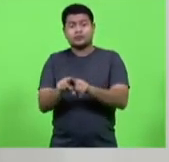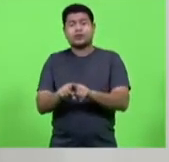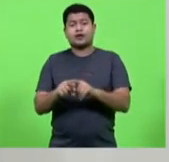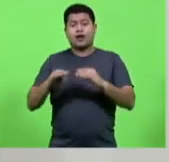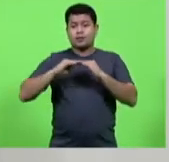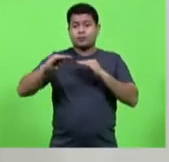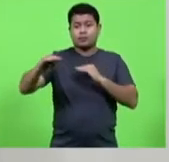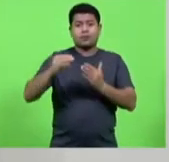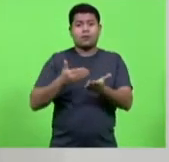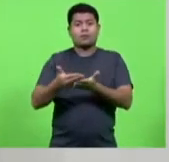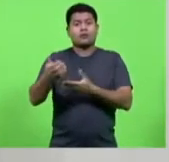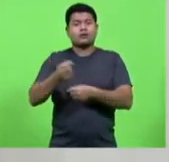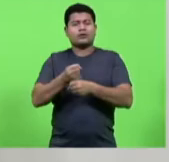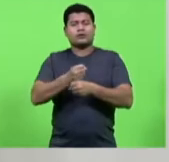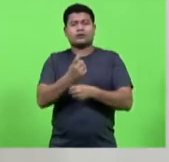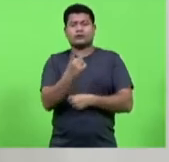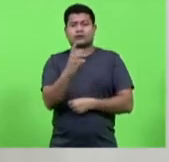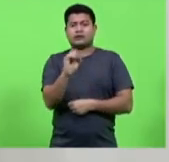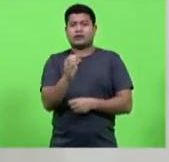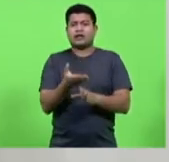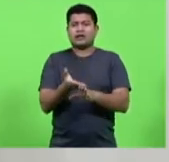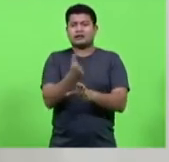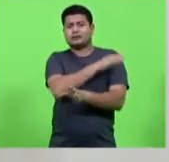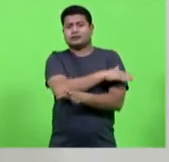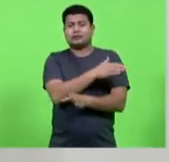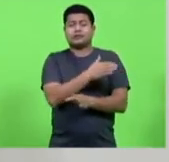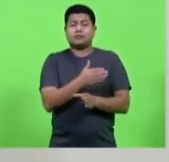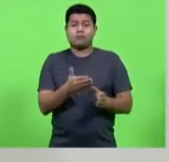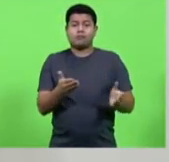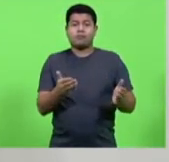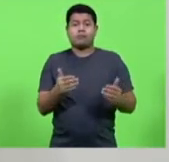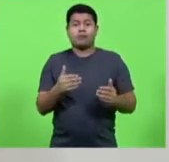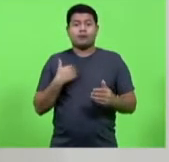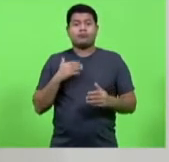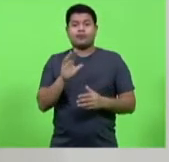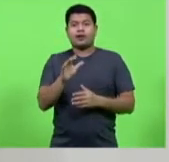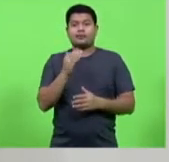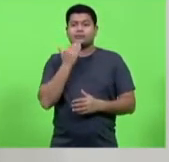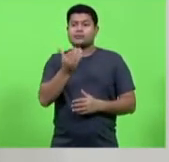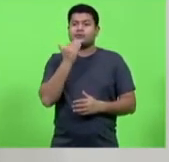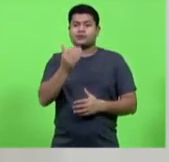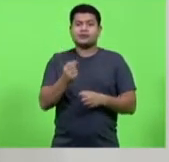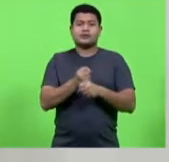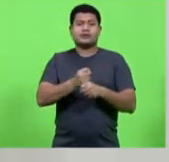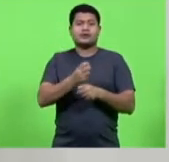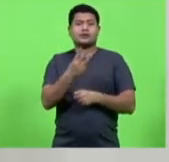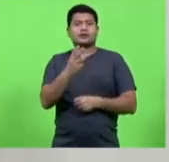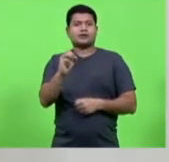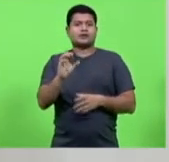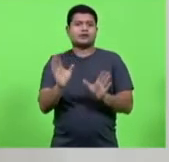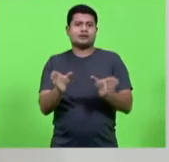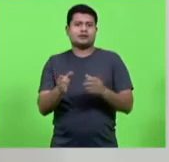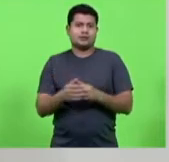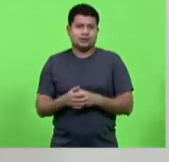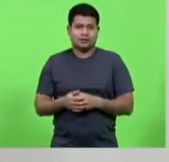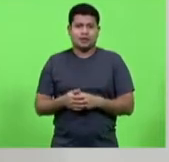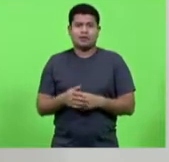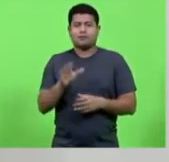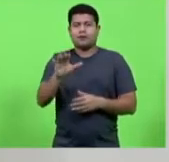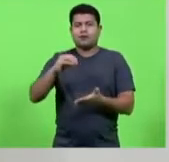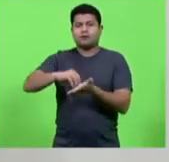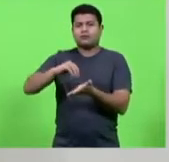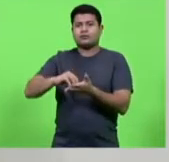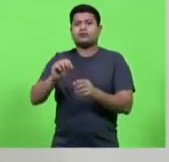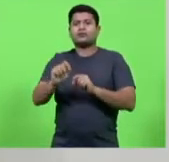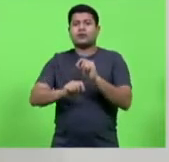anos, depois de 30 solicitando, mas ainda faltava esse trecho de quase 9,5 km de